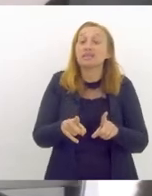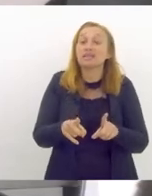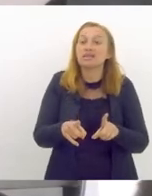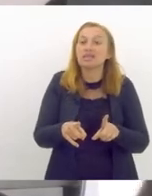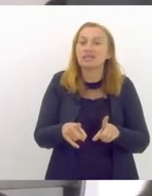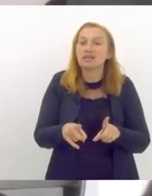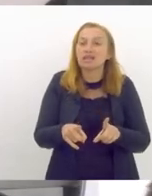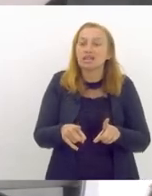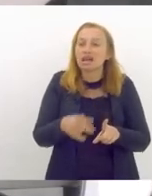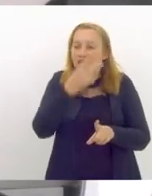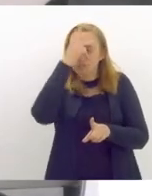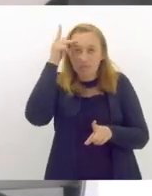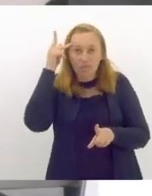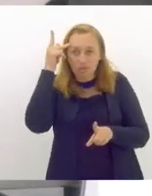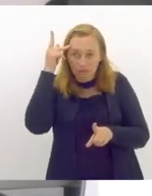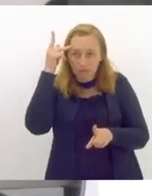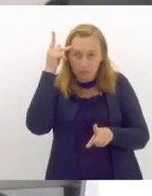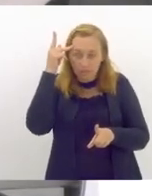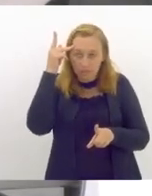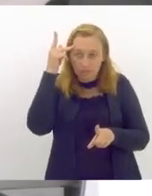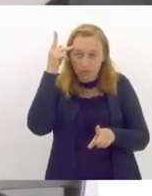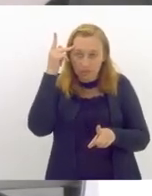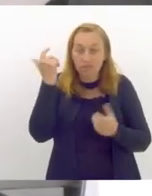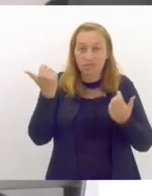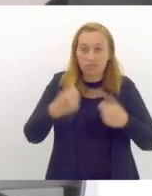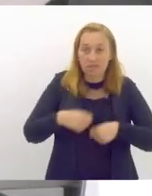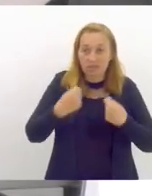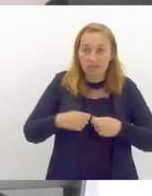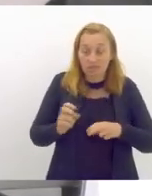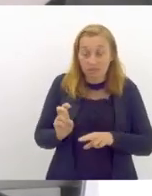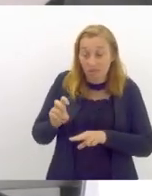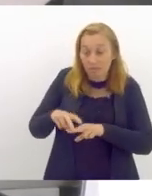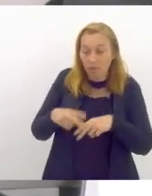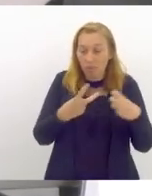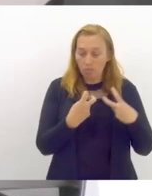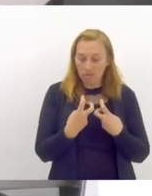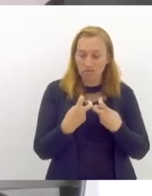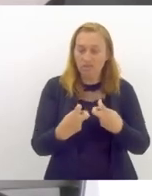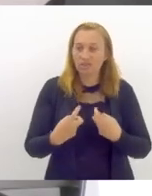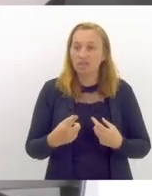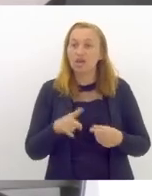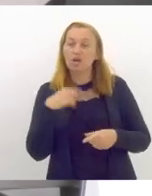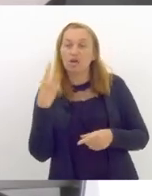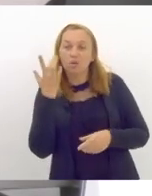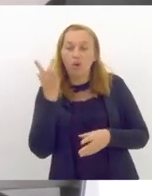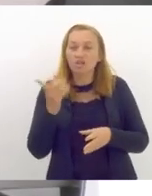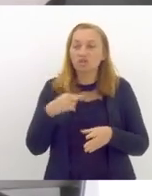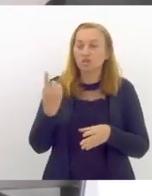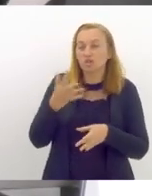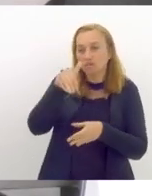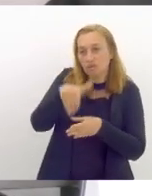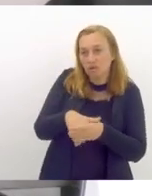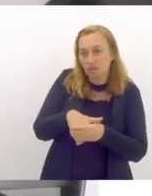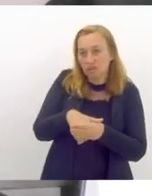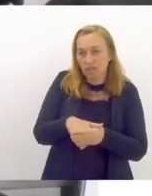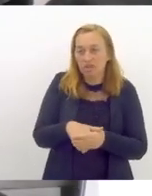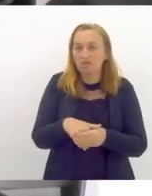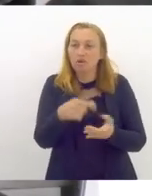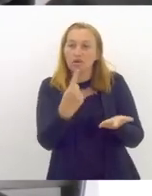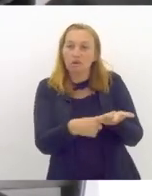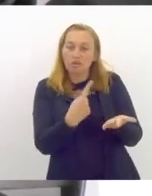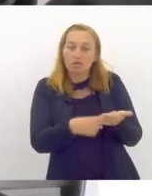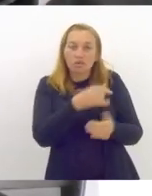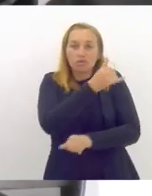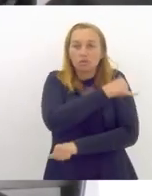na mesa aliás estão aqui nos observando eu acho que nós temos que votar o que for acordado entre o município